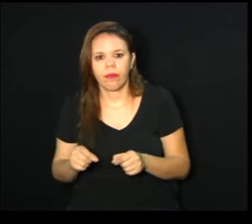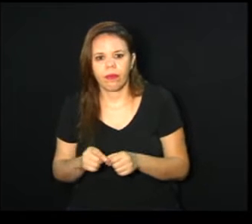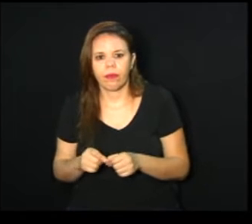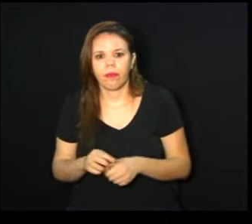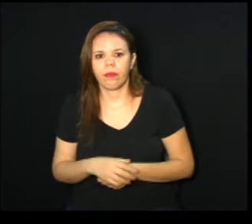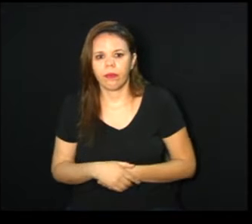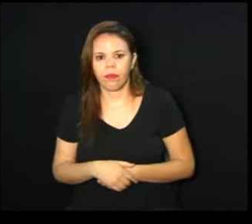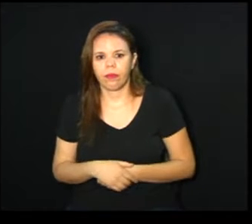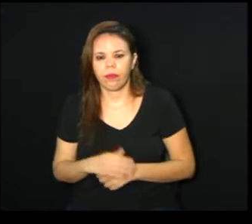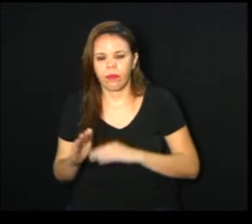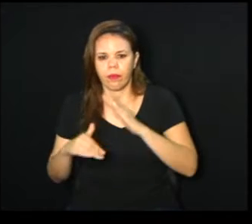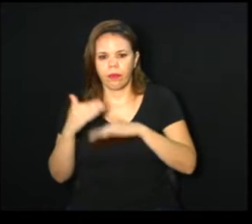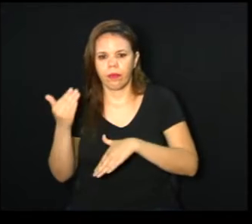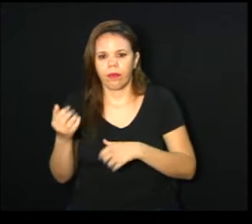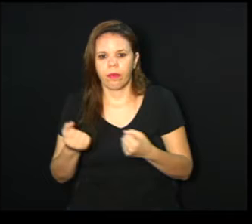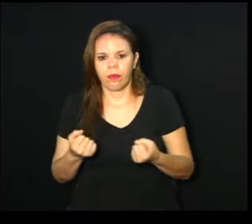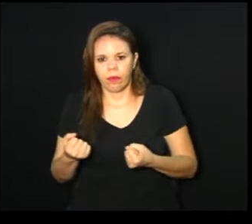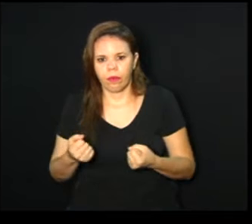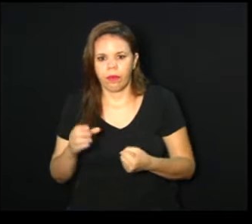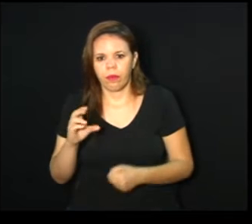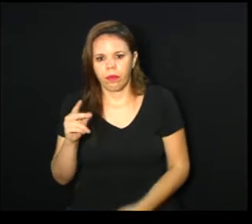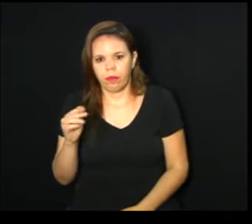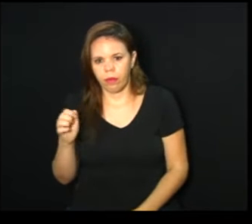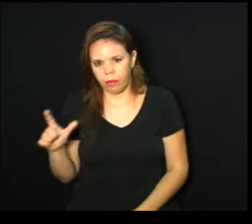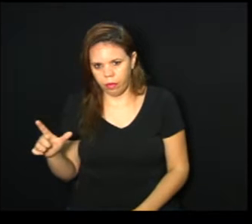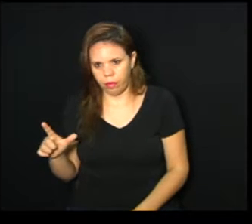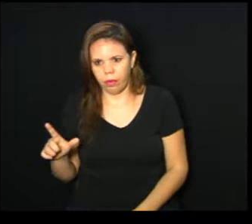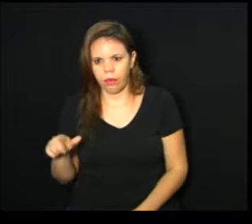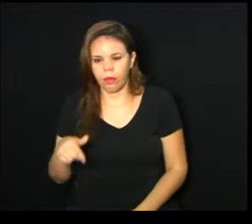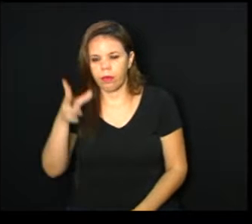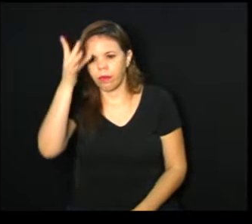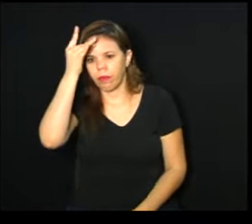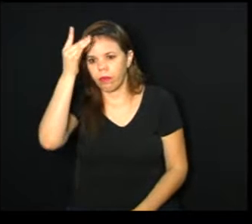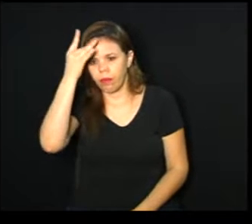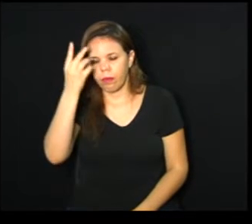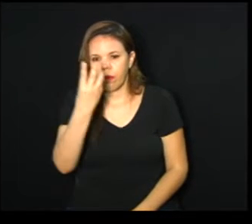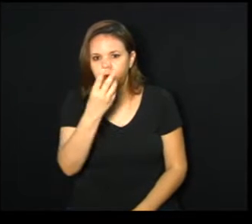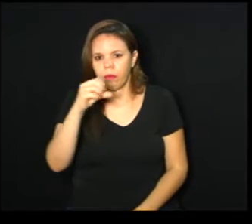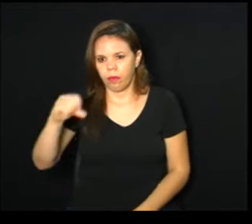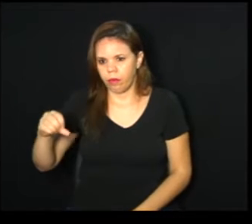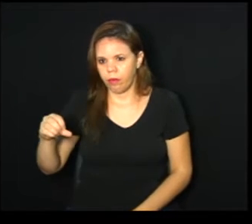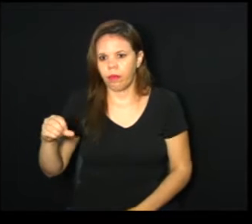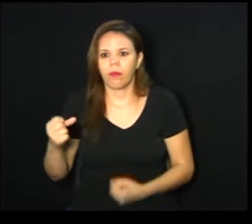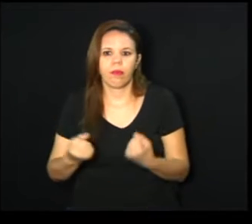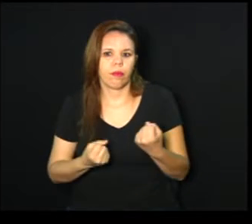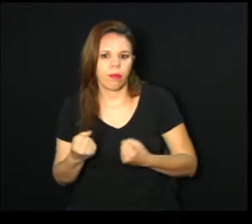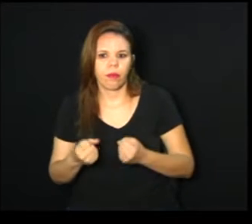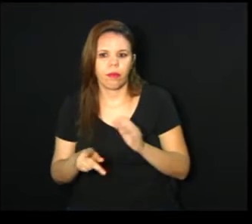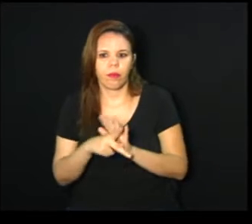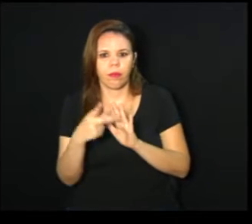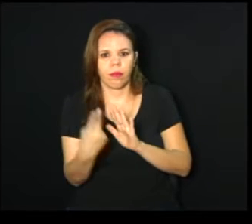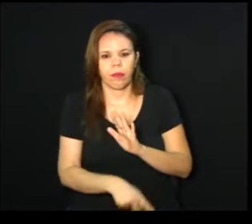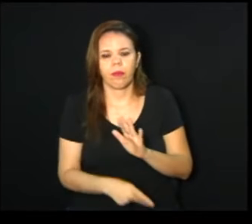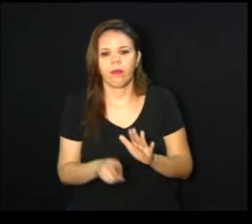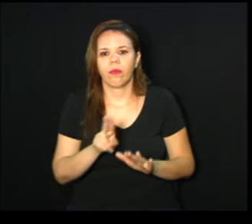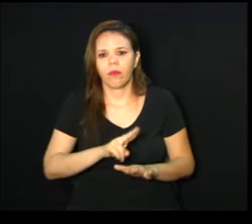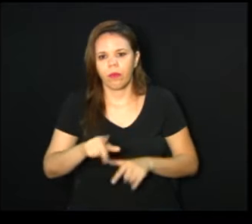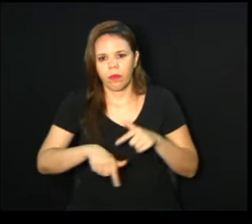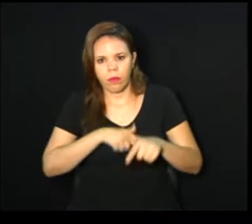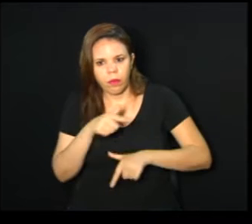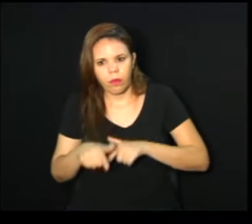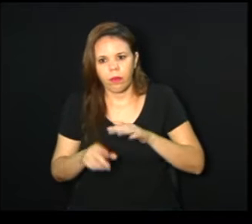de desenvolvimento de veículos. A CPFL basicamente adquiriu 39 veículos na sua frota, veículos operacionais,